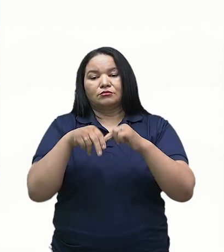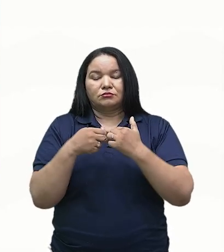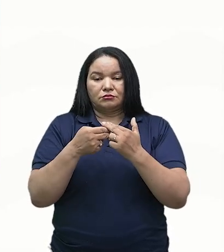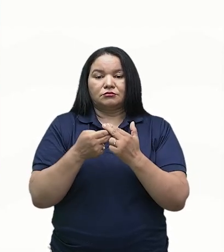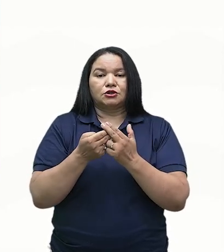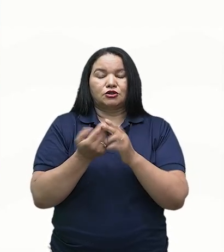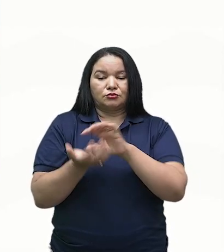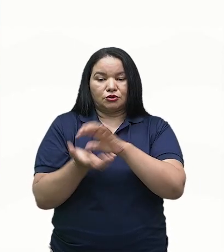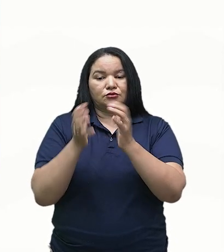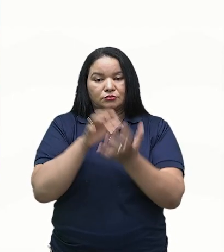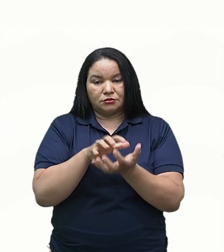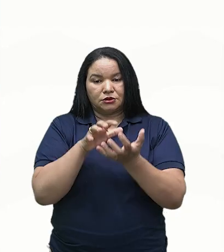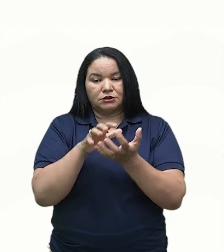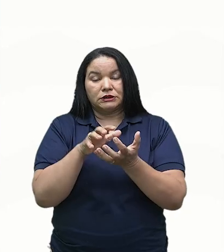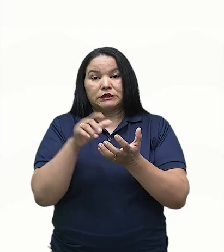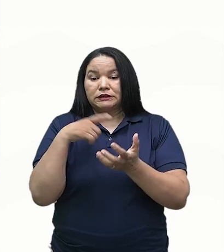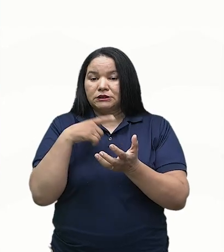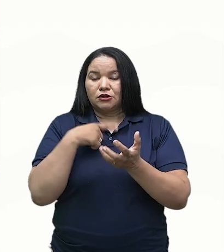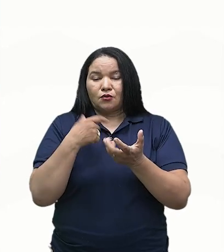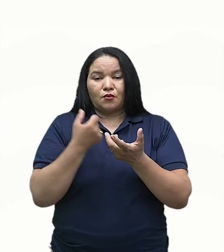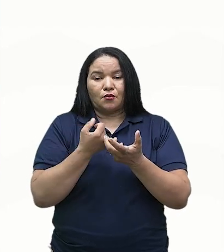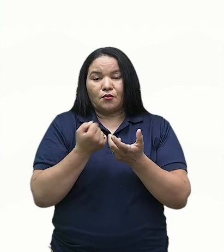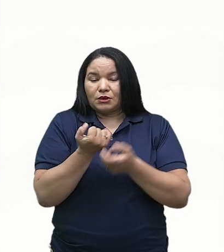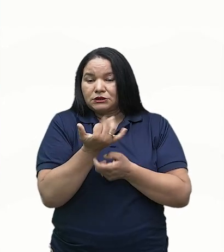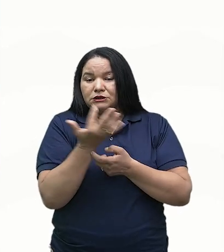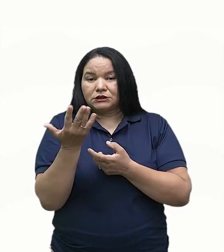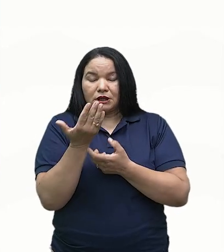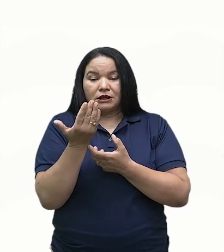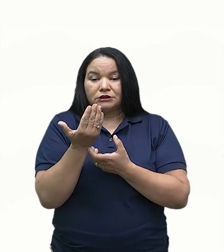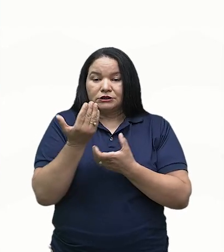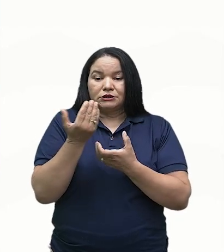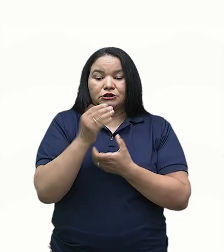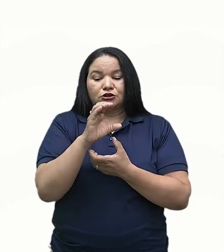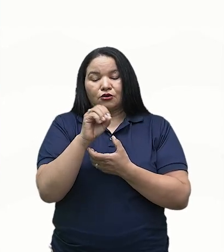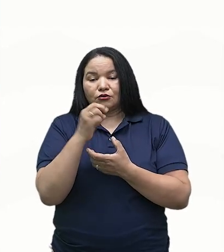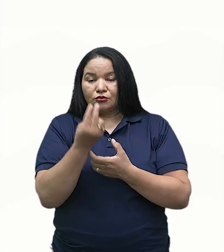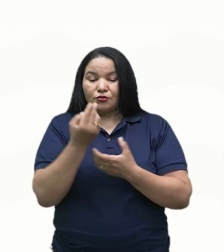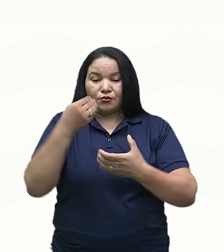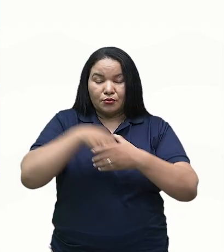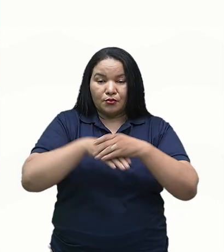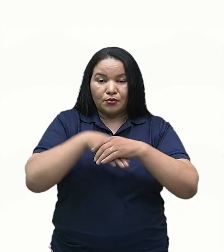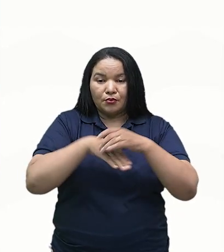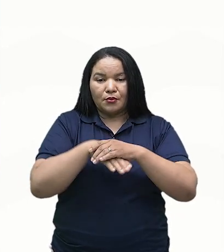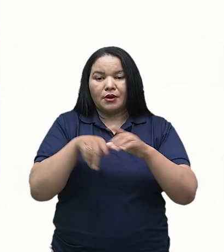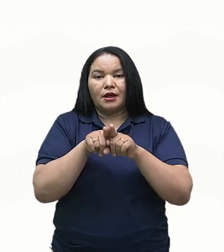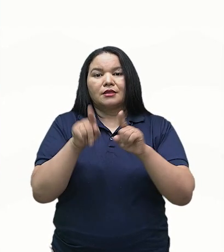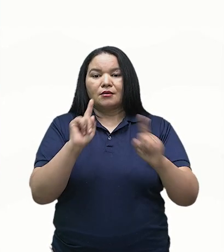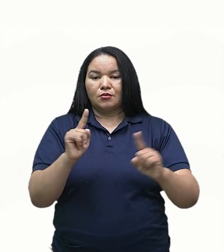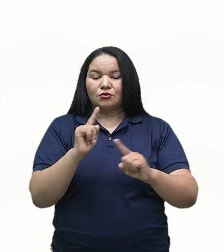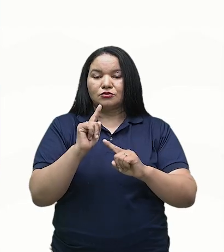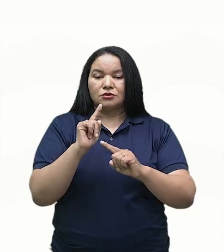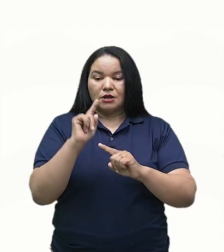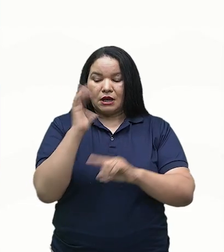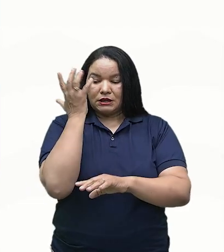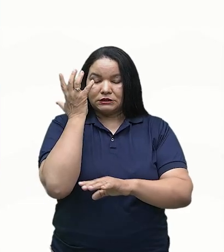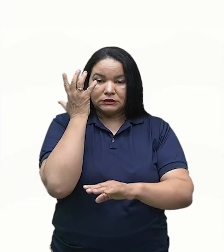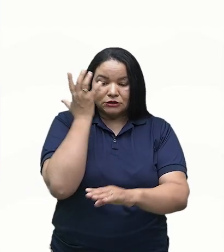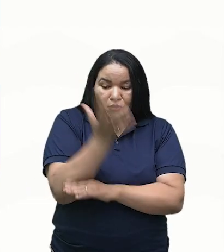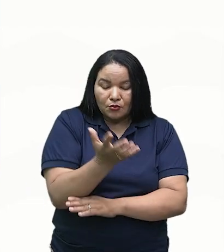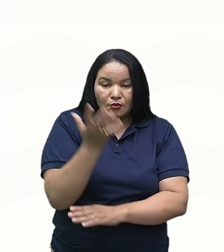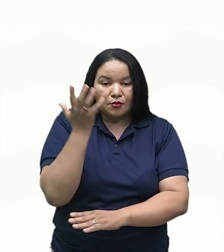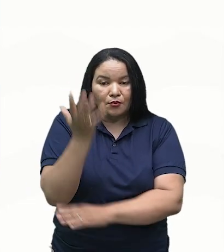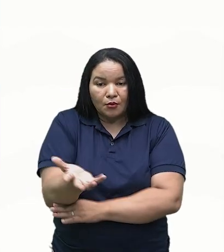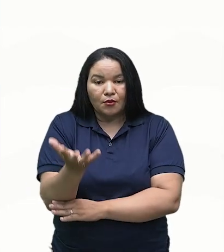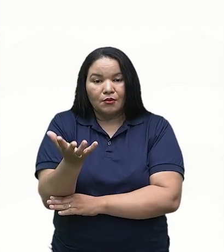Então, percebam, elas têm uma grande quantidade de CO2 armazenado. Quando a gente derruba essa floresta, além